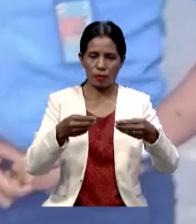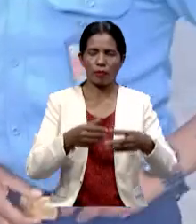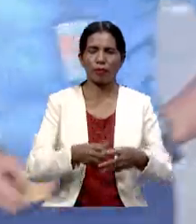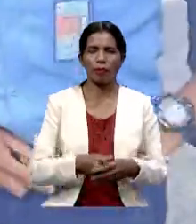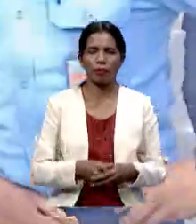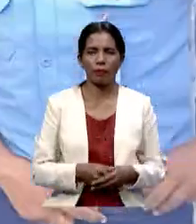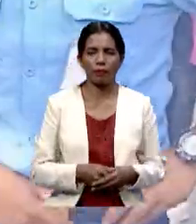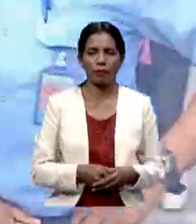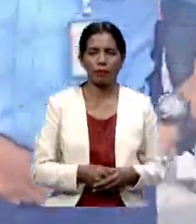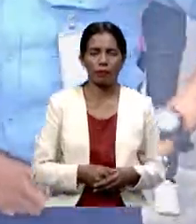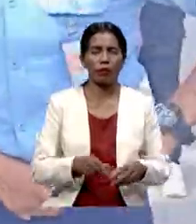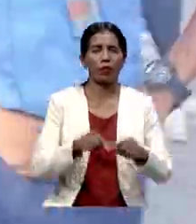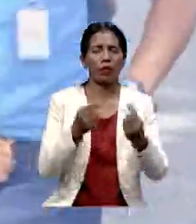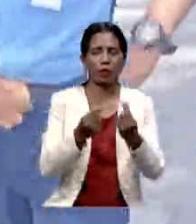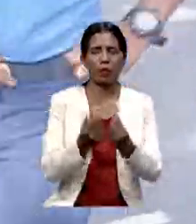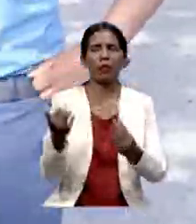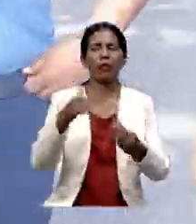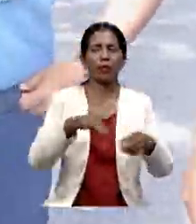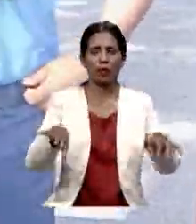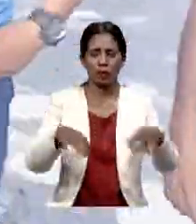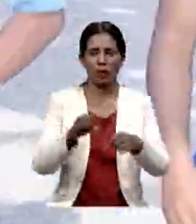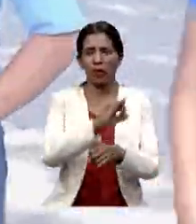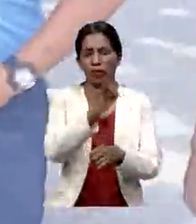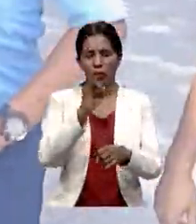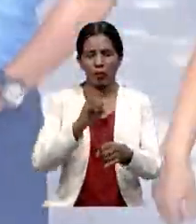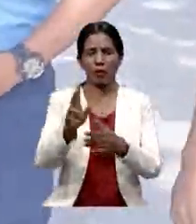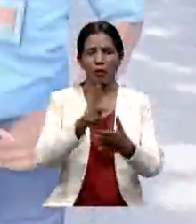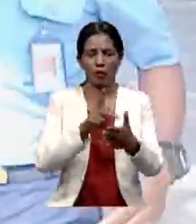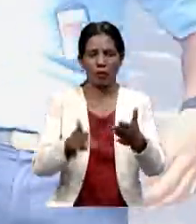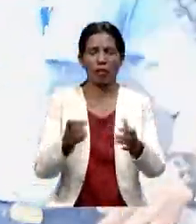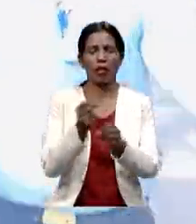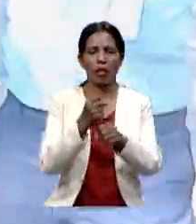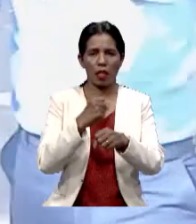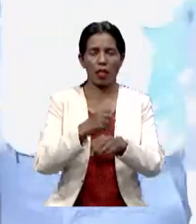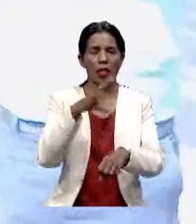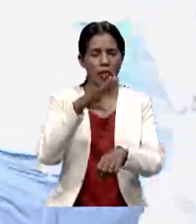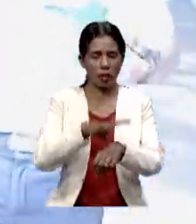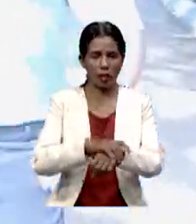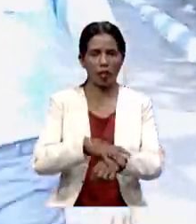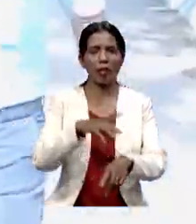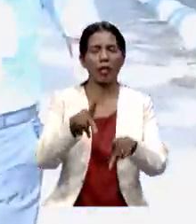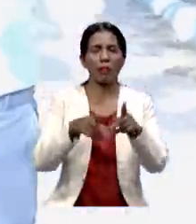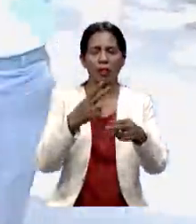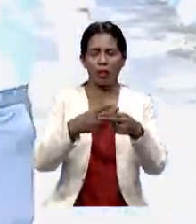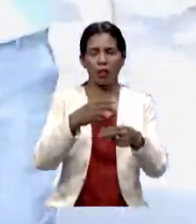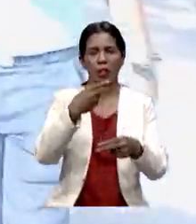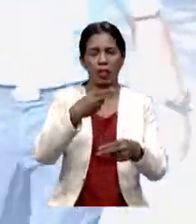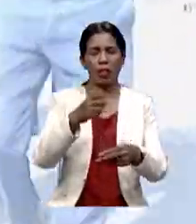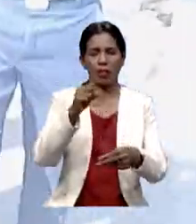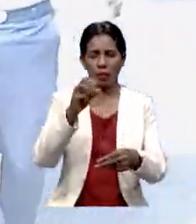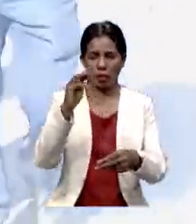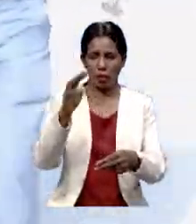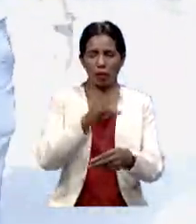Foi na Laisne, equipa conjunta Serviço de Investigação Criminal, nebehalo busca para suspeito HSM, composto do